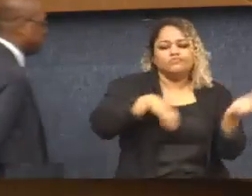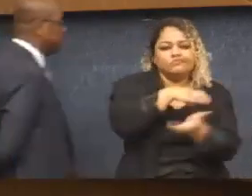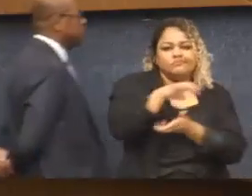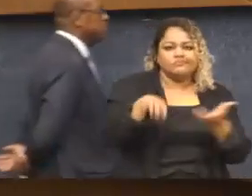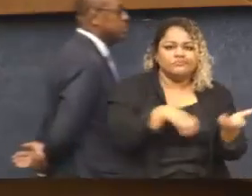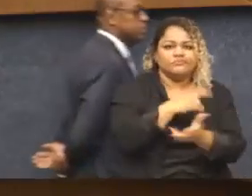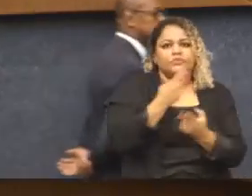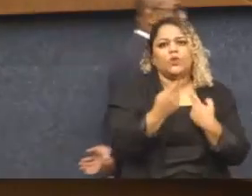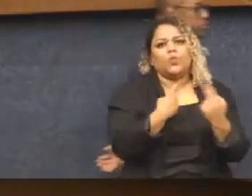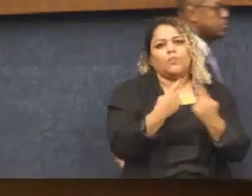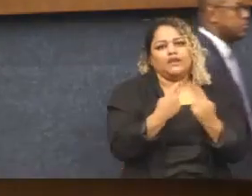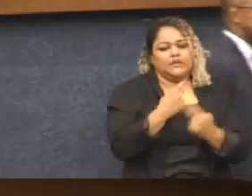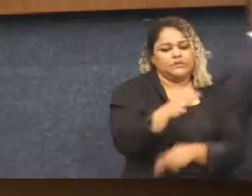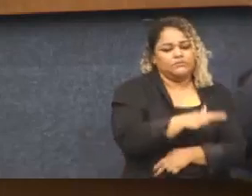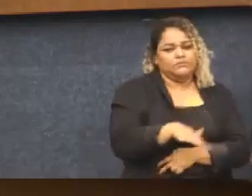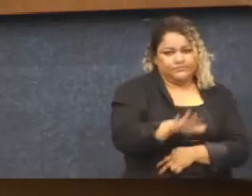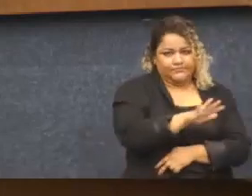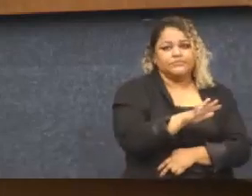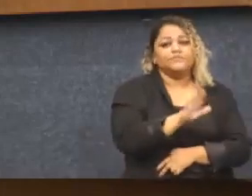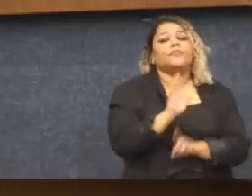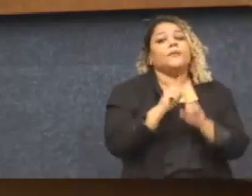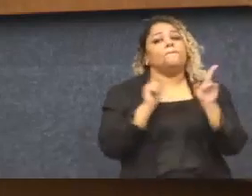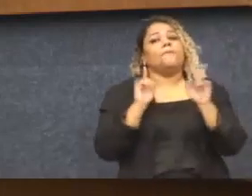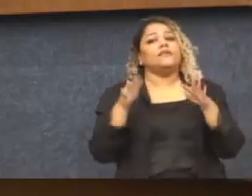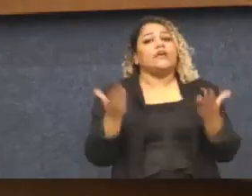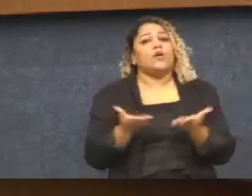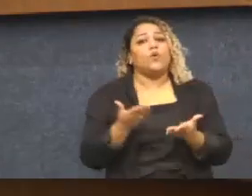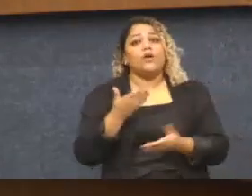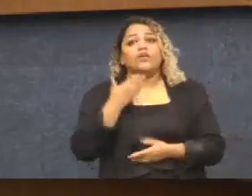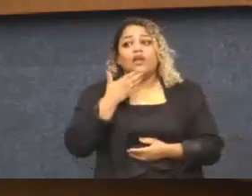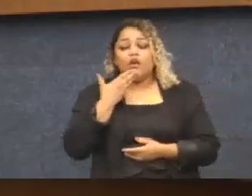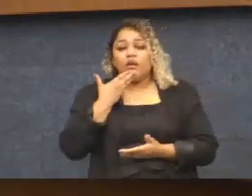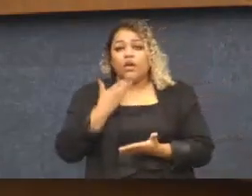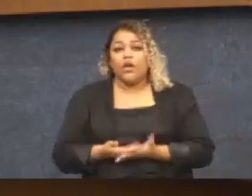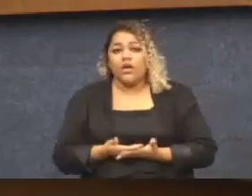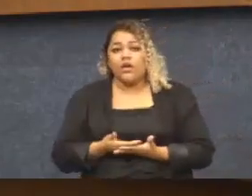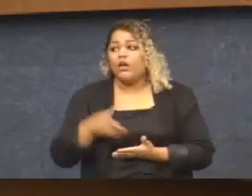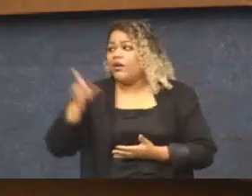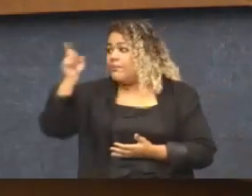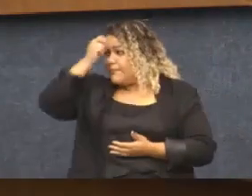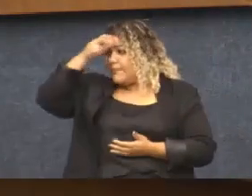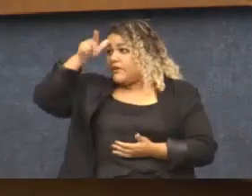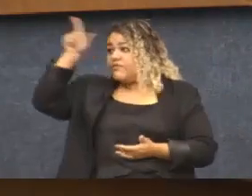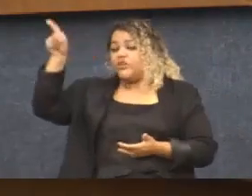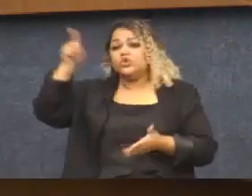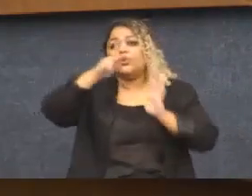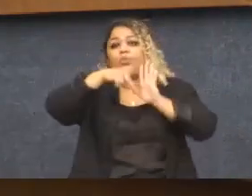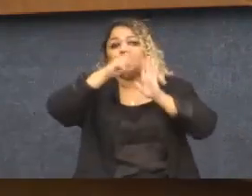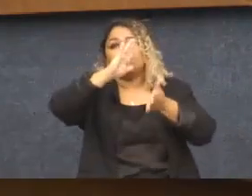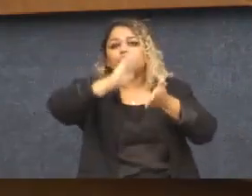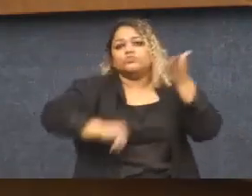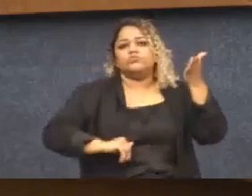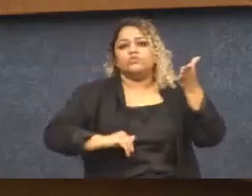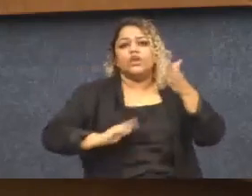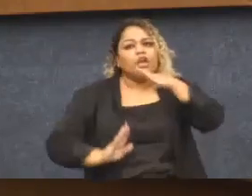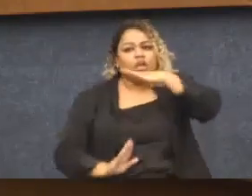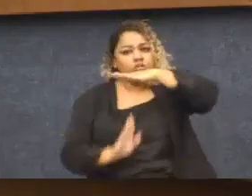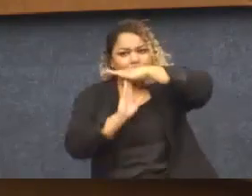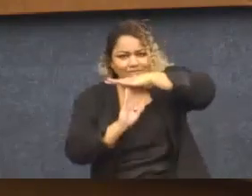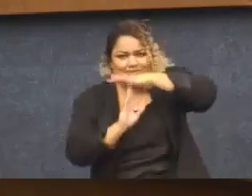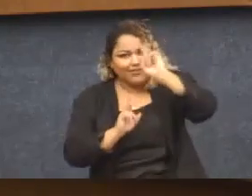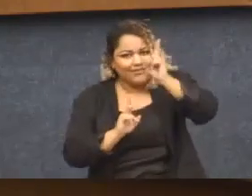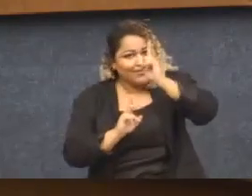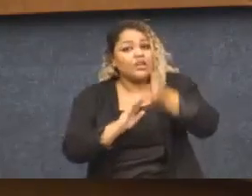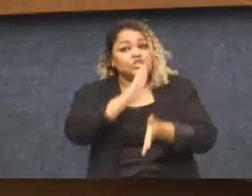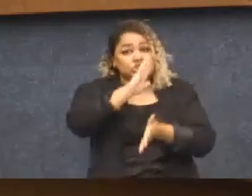da região do Isidora. Mas aí, agora, pasmem, o prefeito retirou o projeto. Ele não suspendeu, não, ele